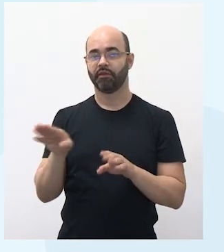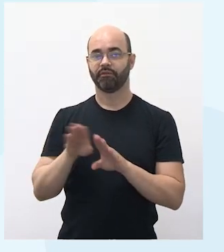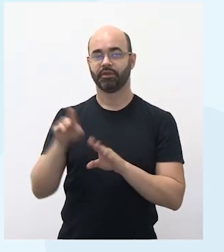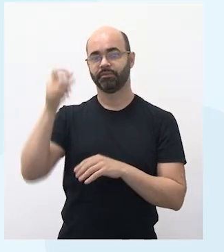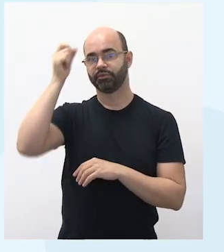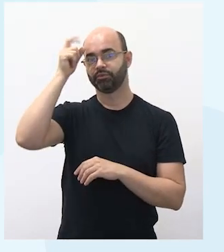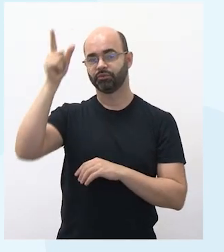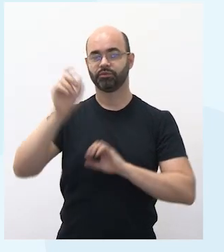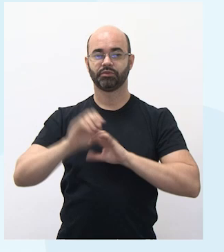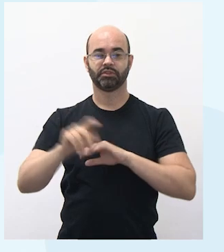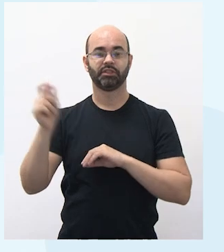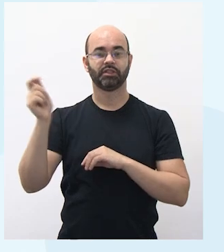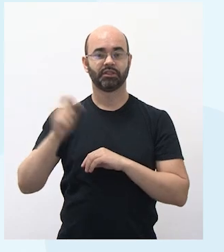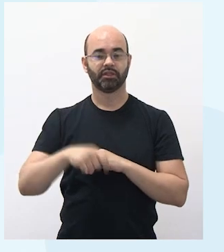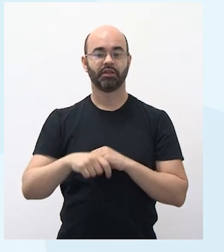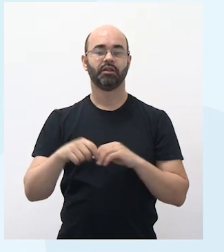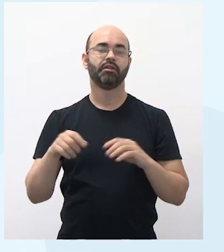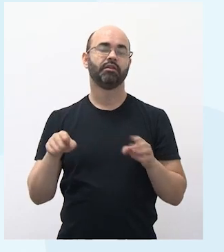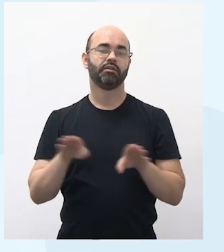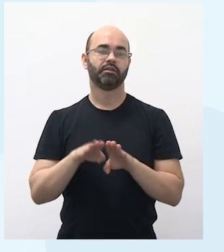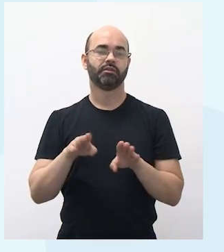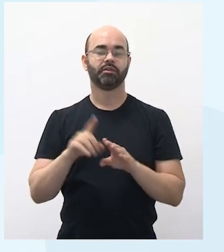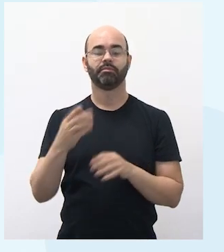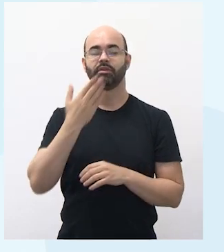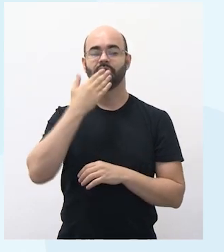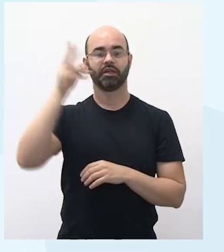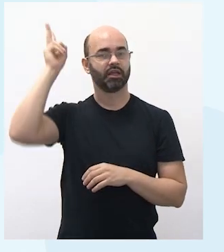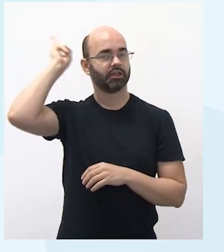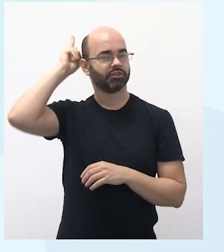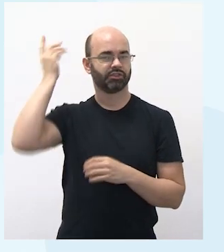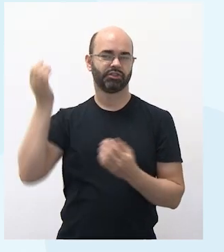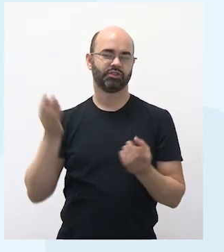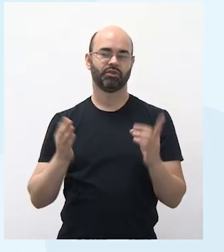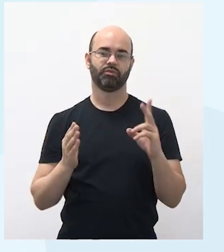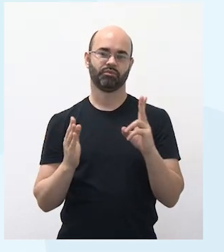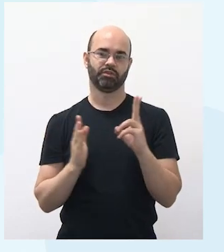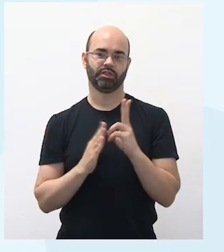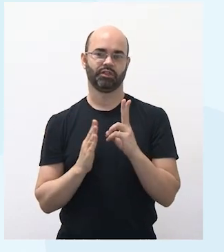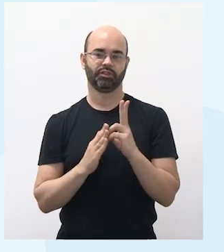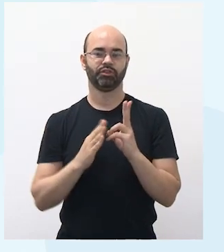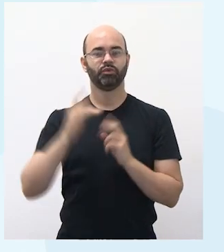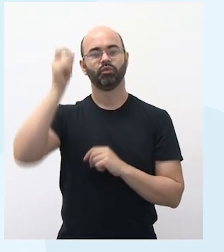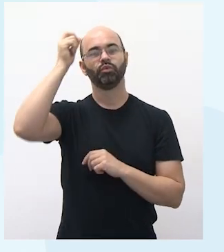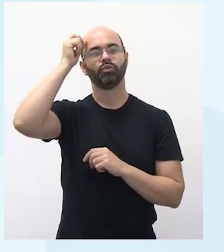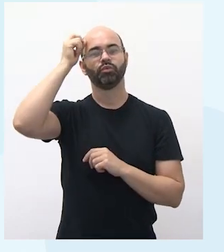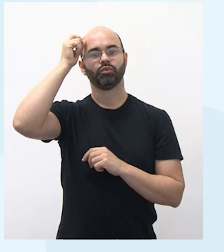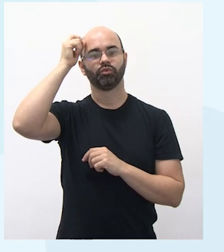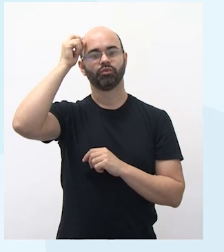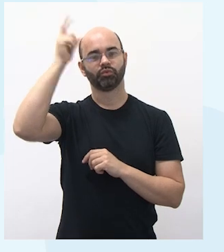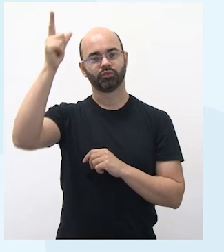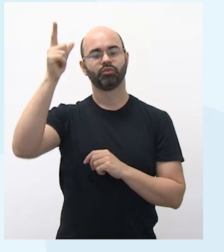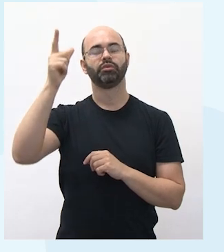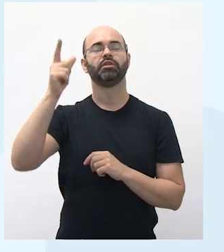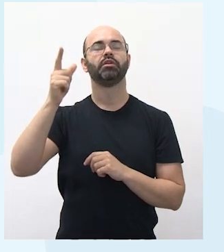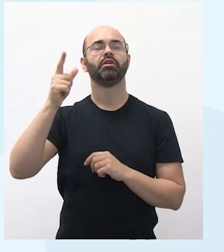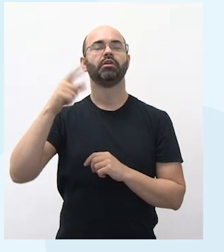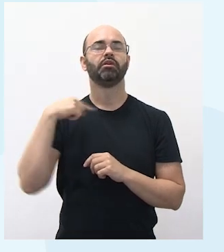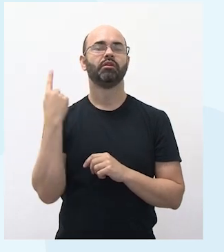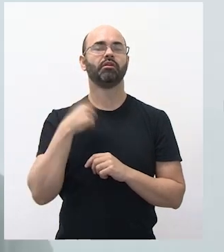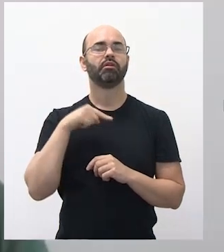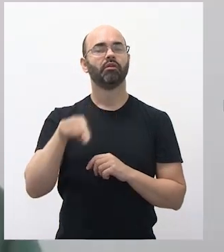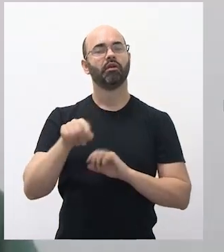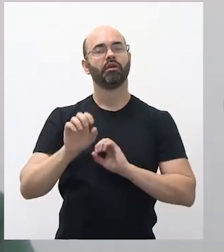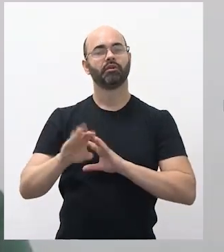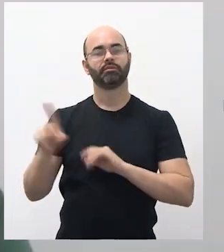e também a cultura indígena, né? A contribuição indígena para a construção da